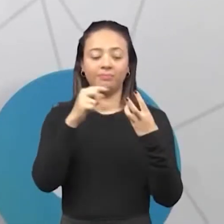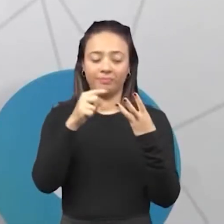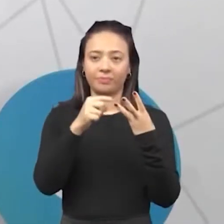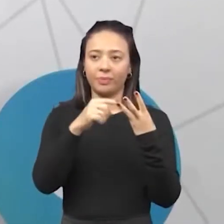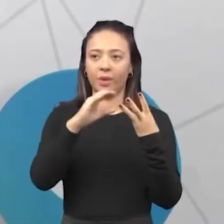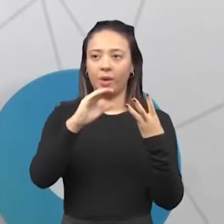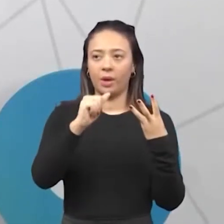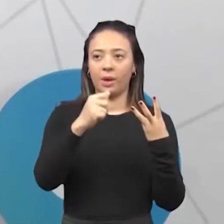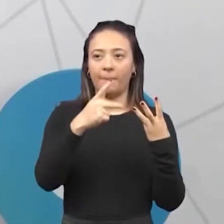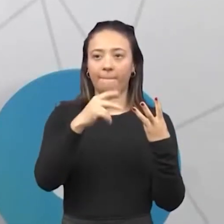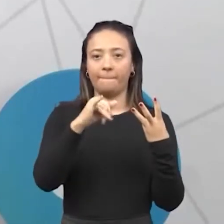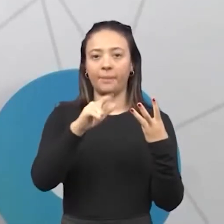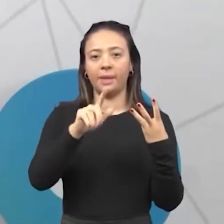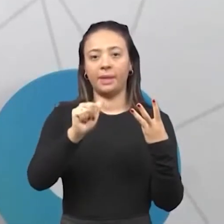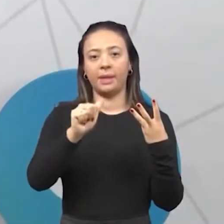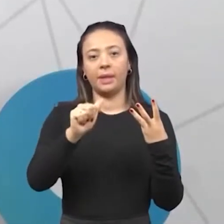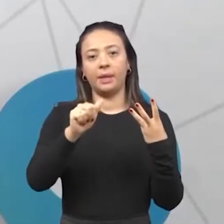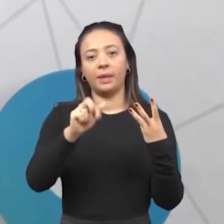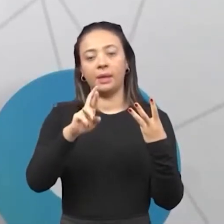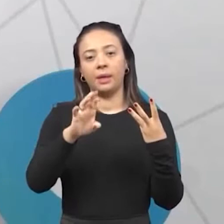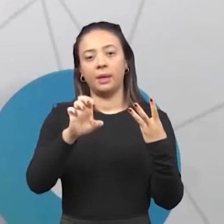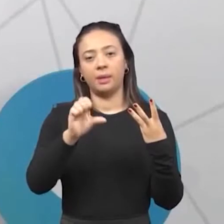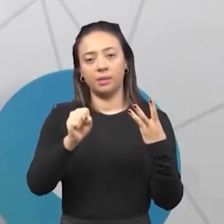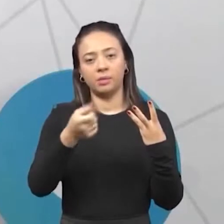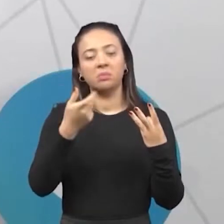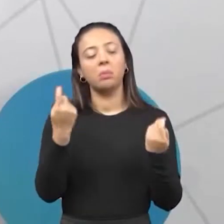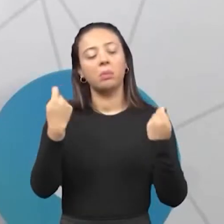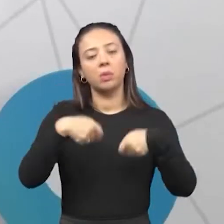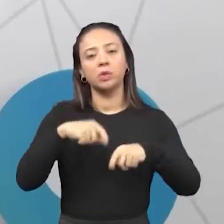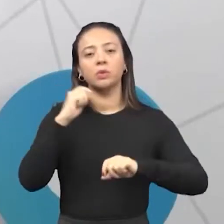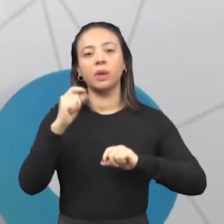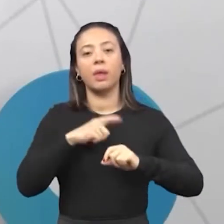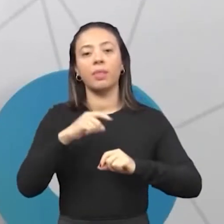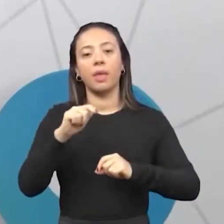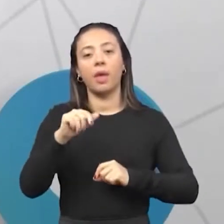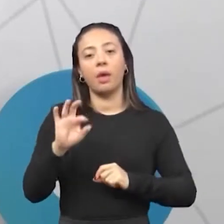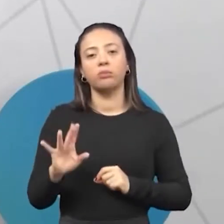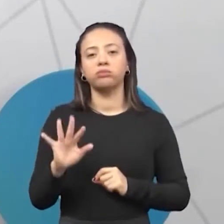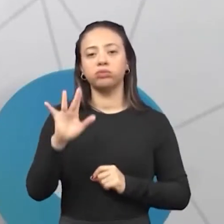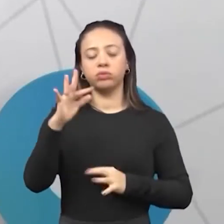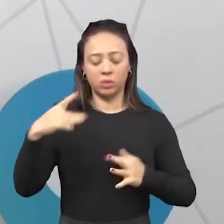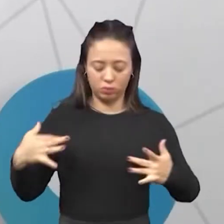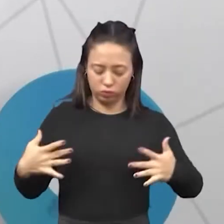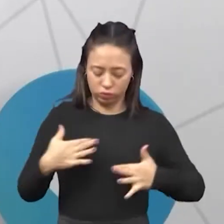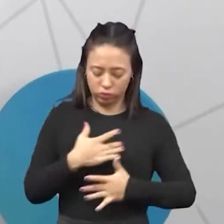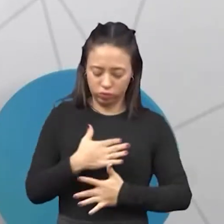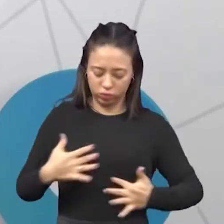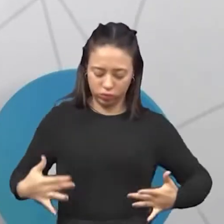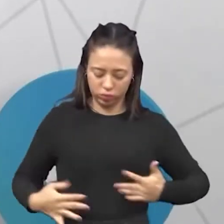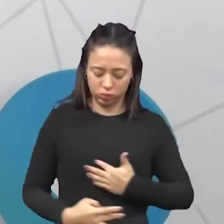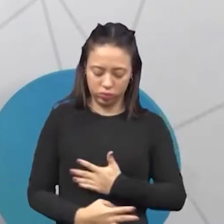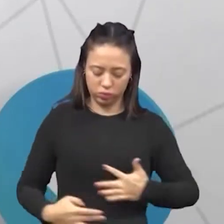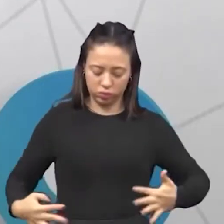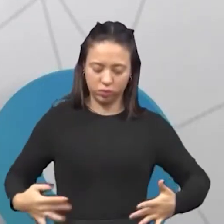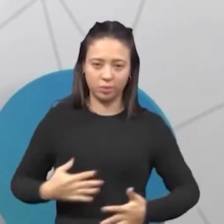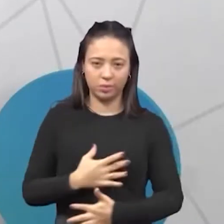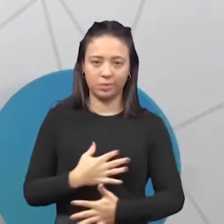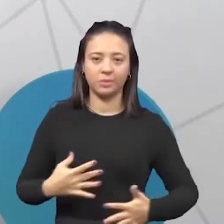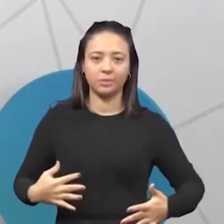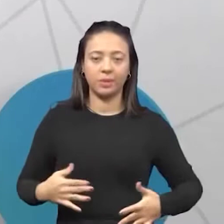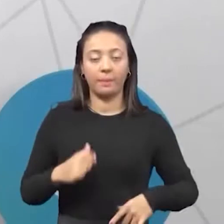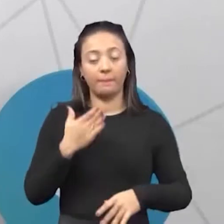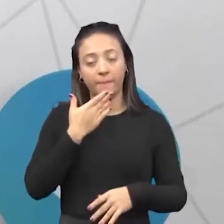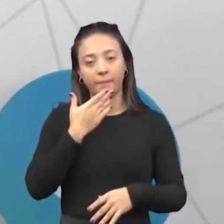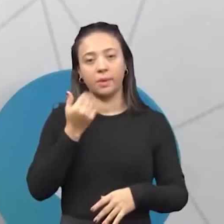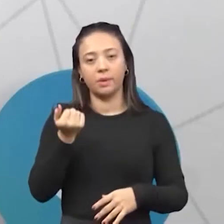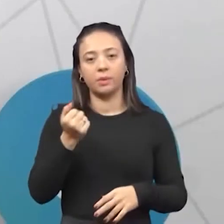essa estrutura mais fina para permitir com que haja uma troca de gases mais eficiente do que seria no caso de